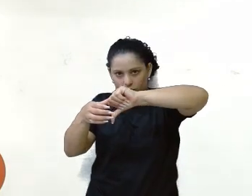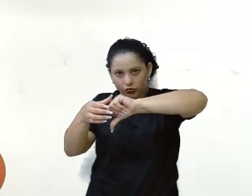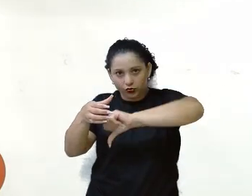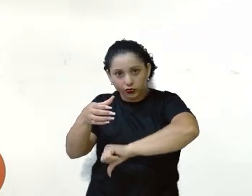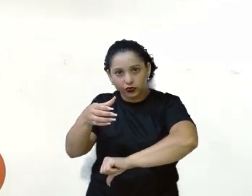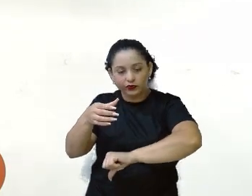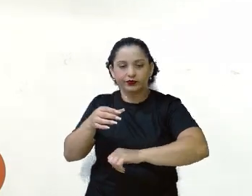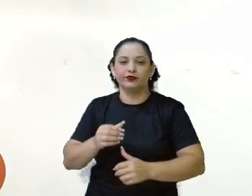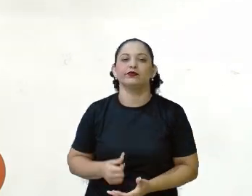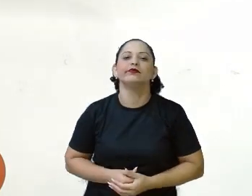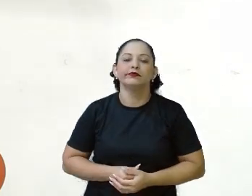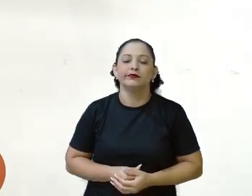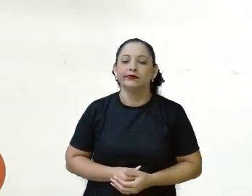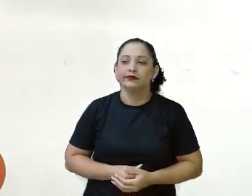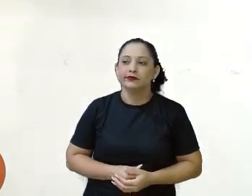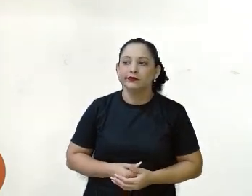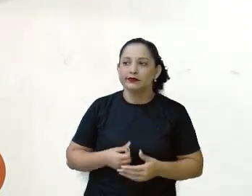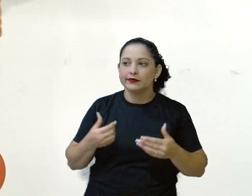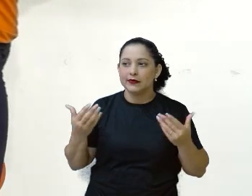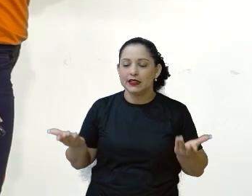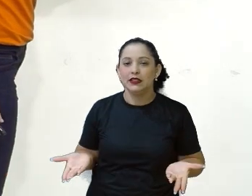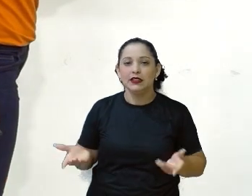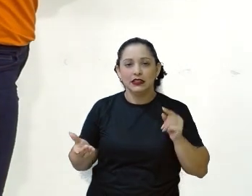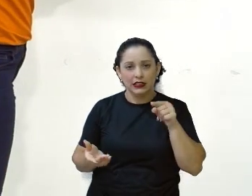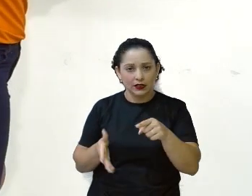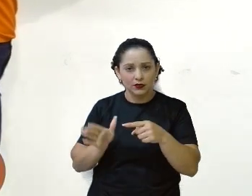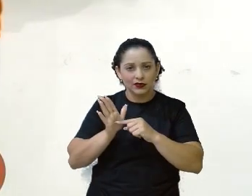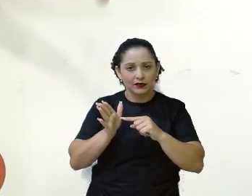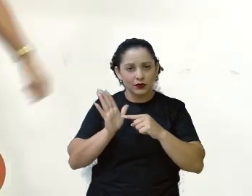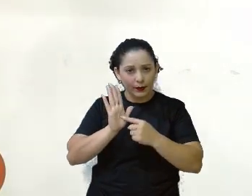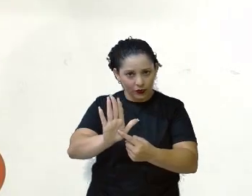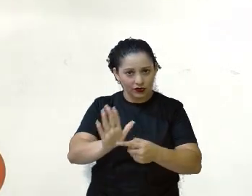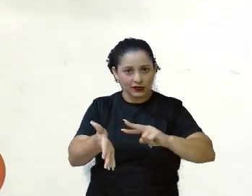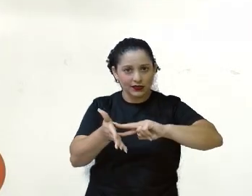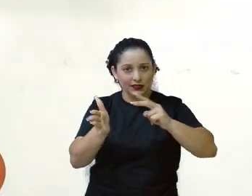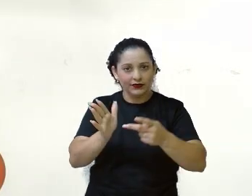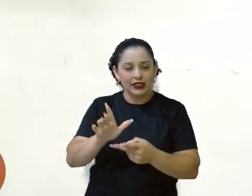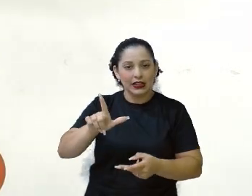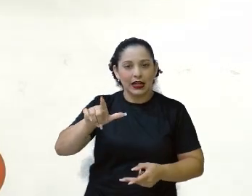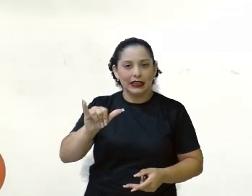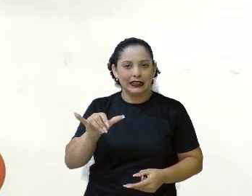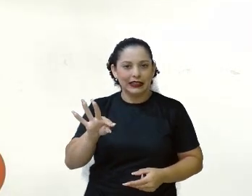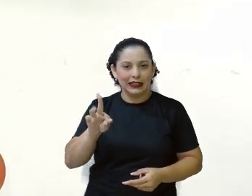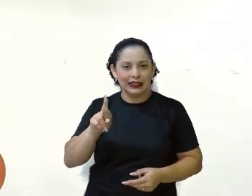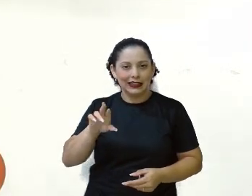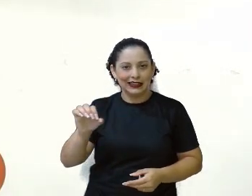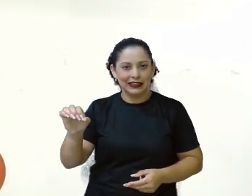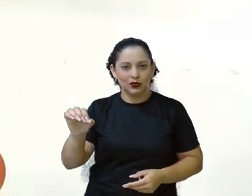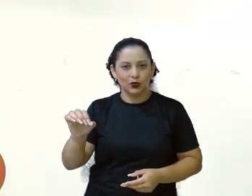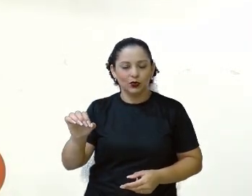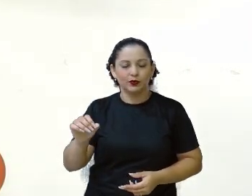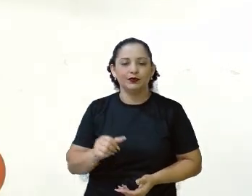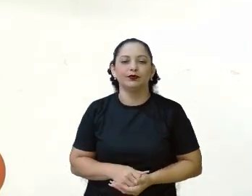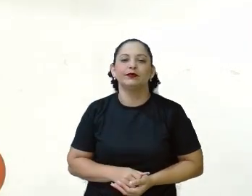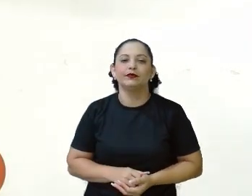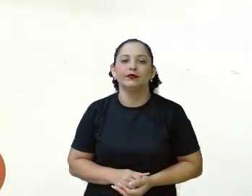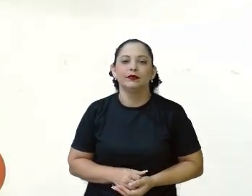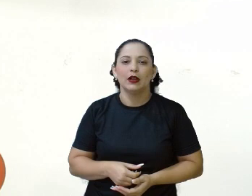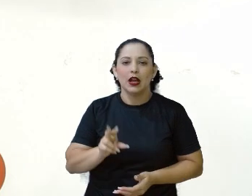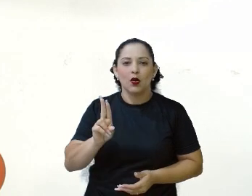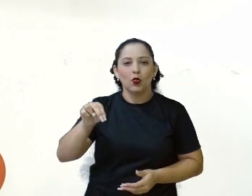à capacidade, a gente fala do litro. Exatamente, do litro. A